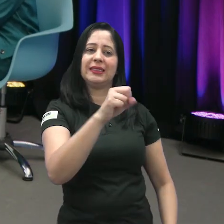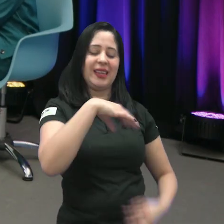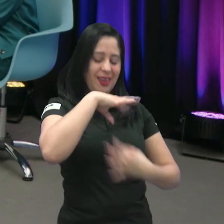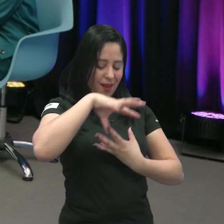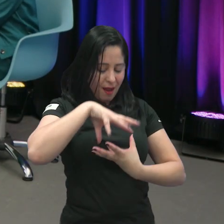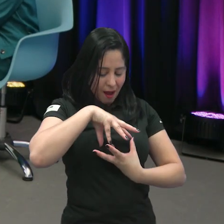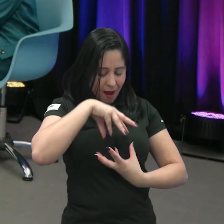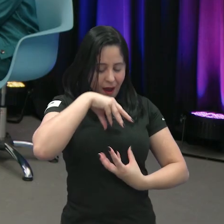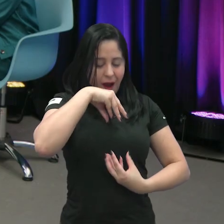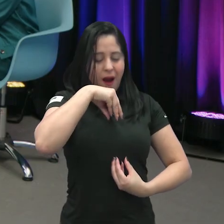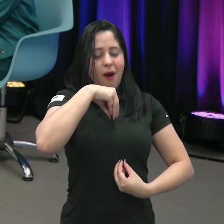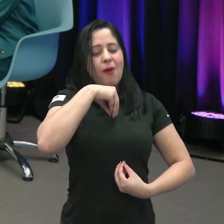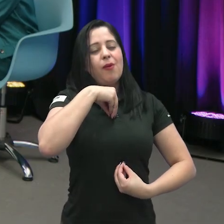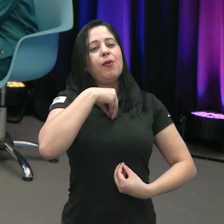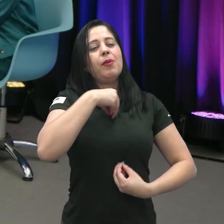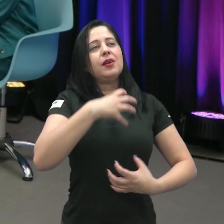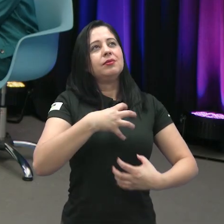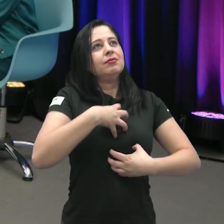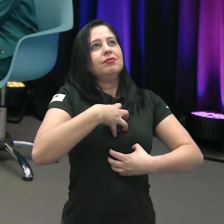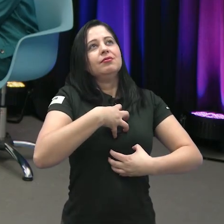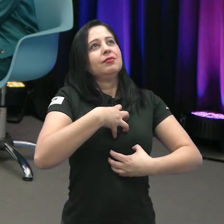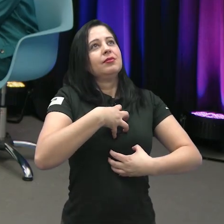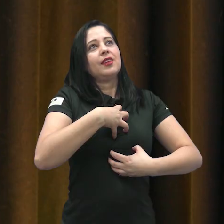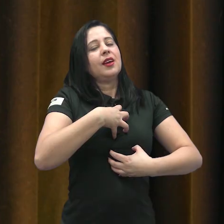da escutativa. Você está